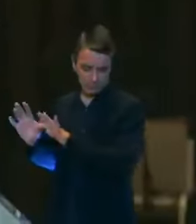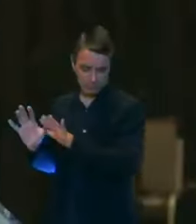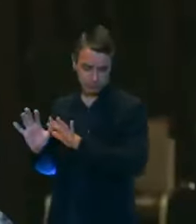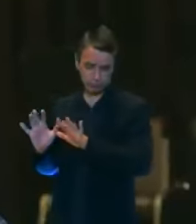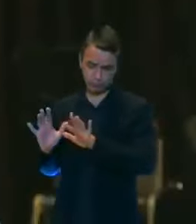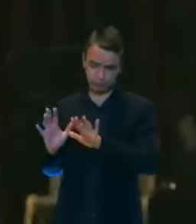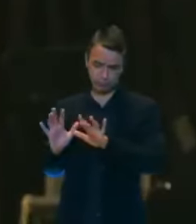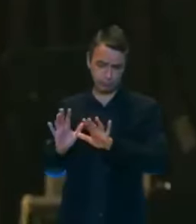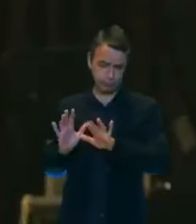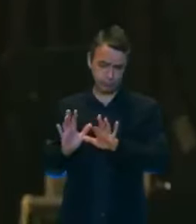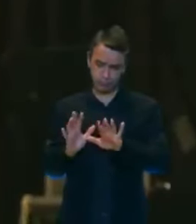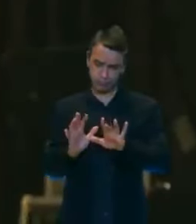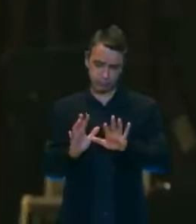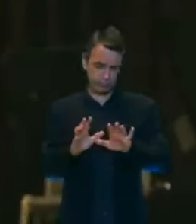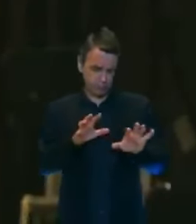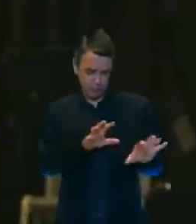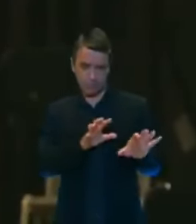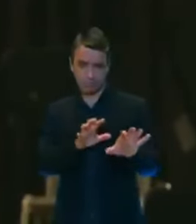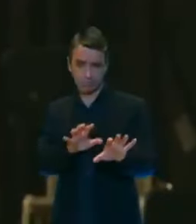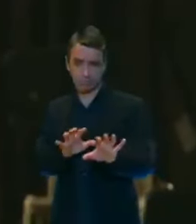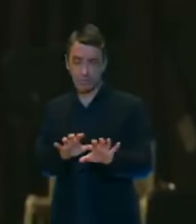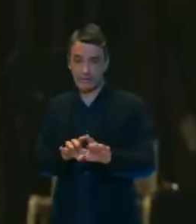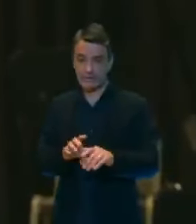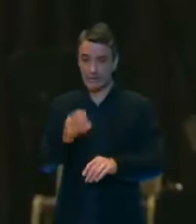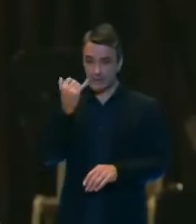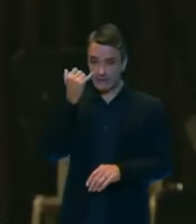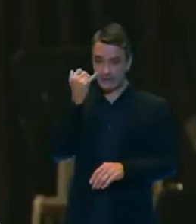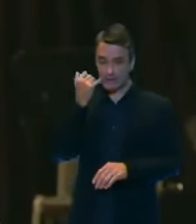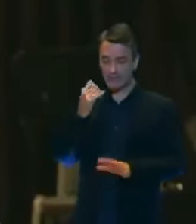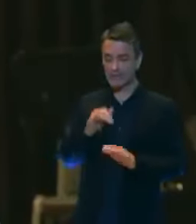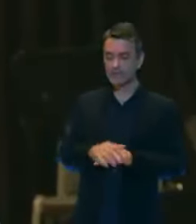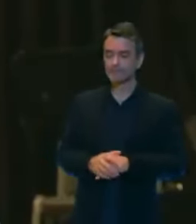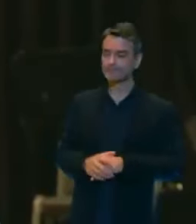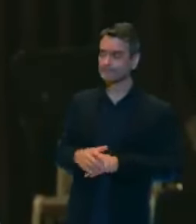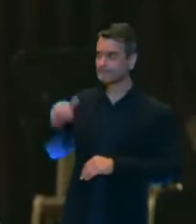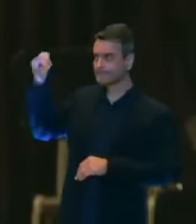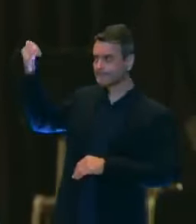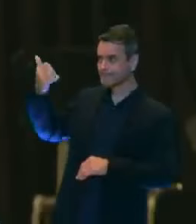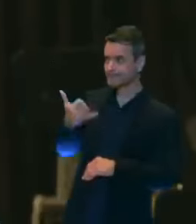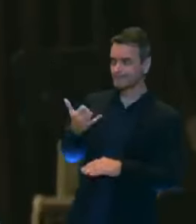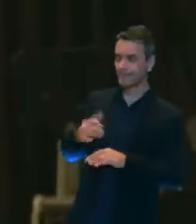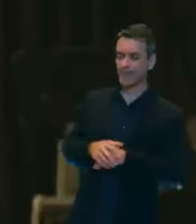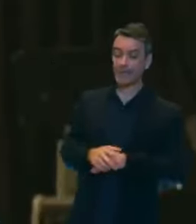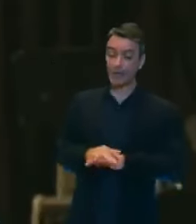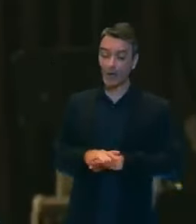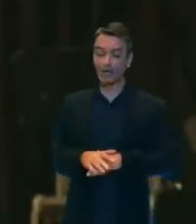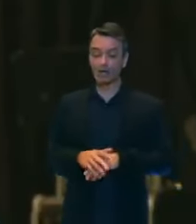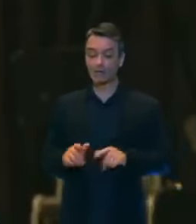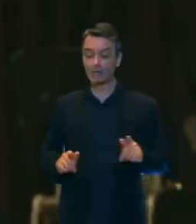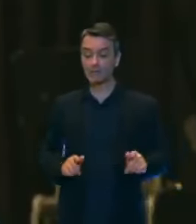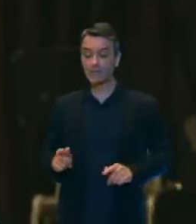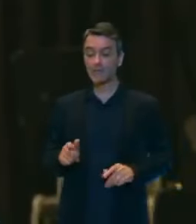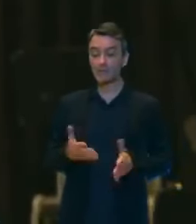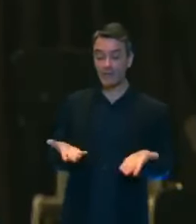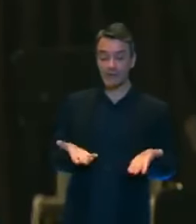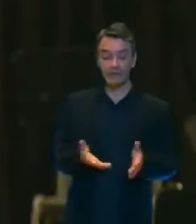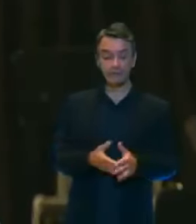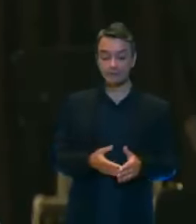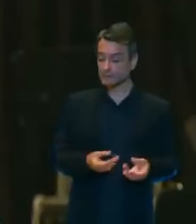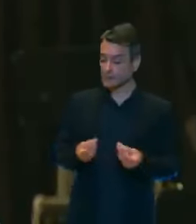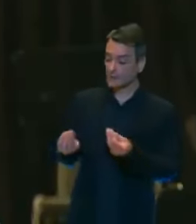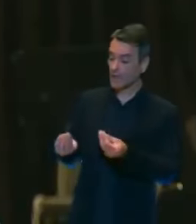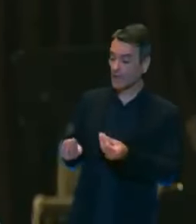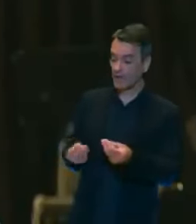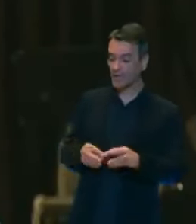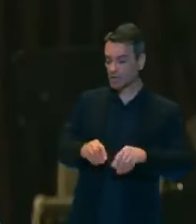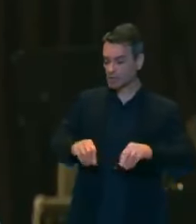fala a Jeremias: olha, o seu primo vai vir aí te oferecer as terras dele, que